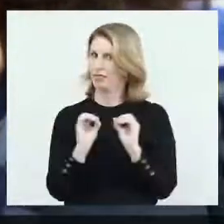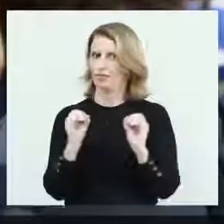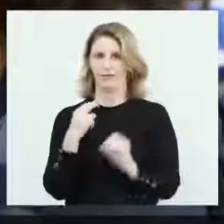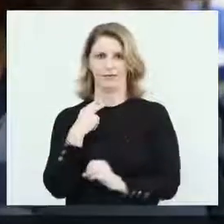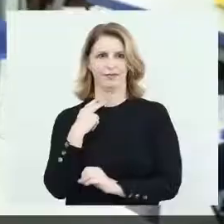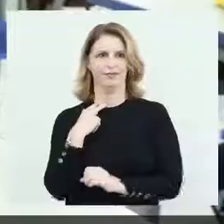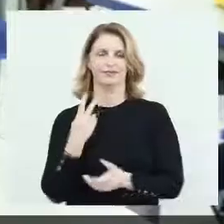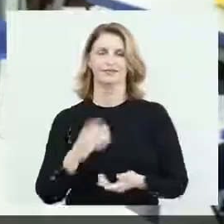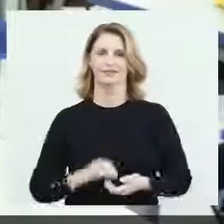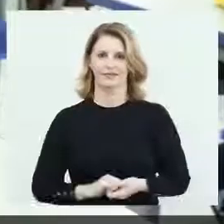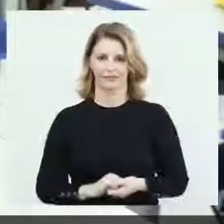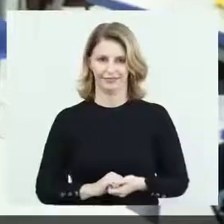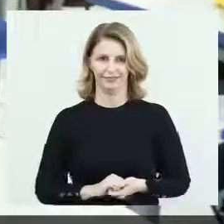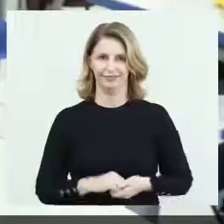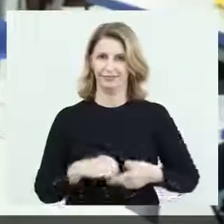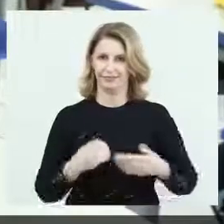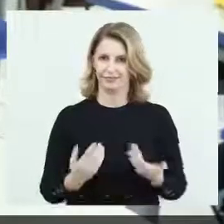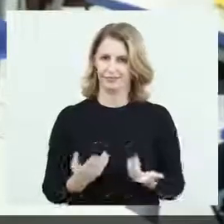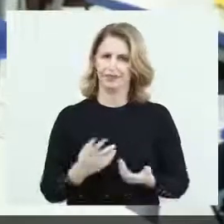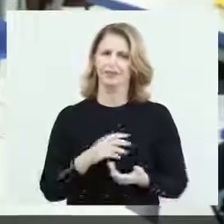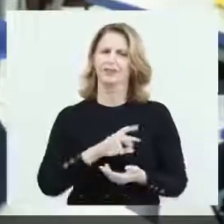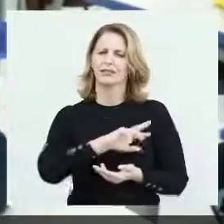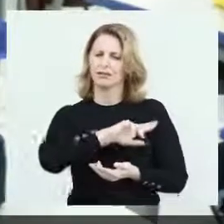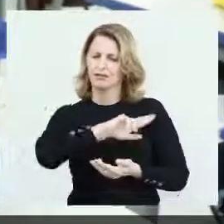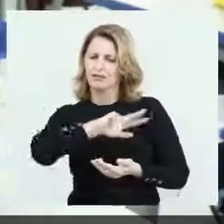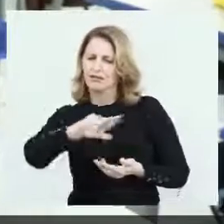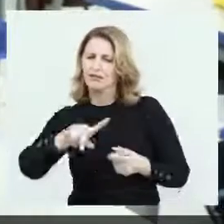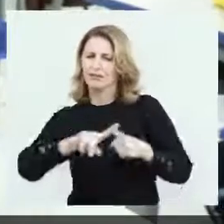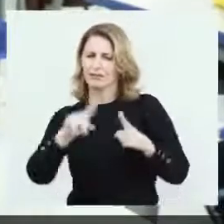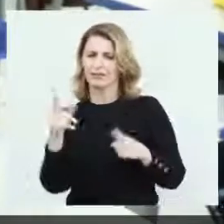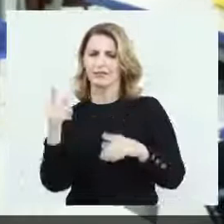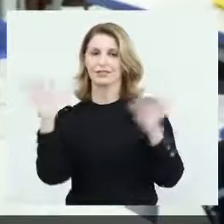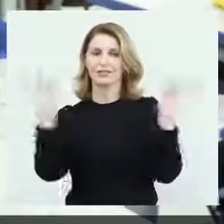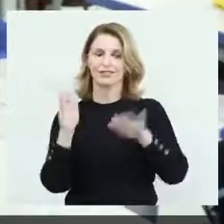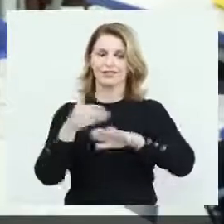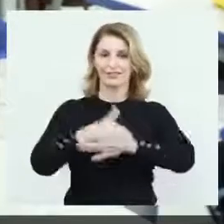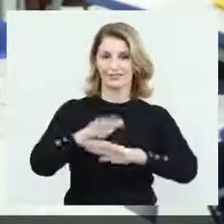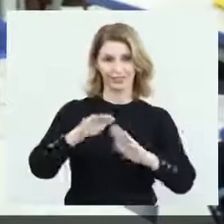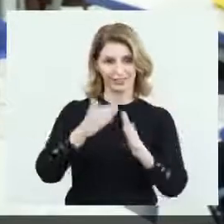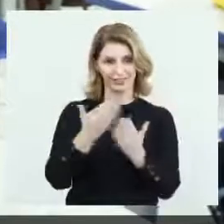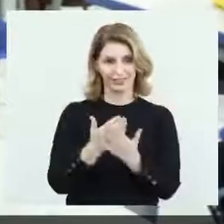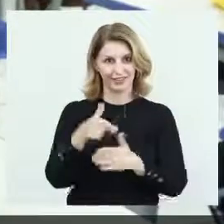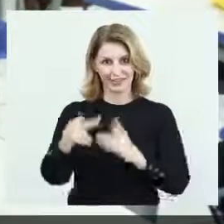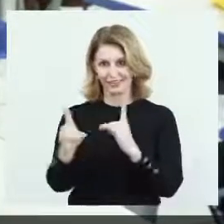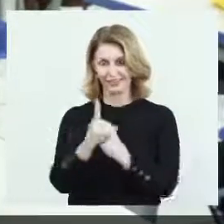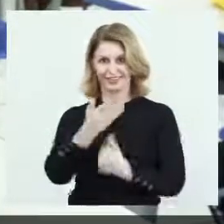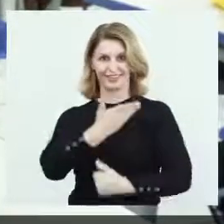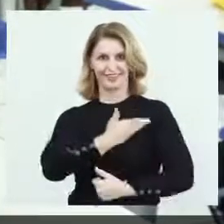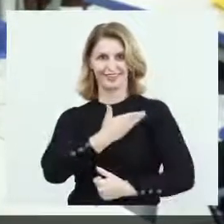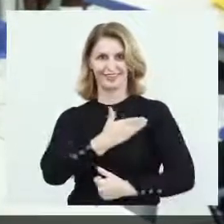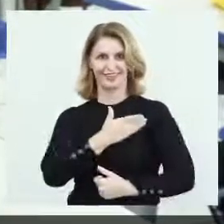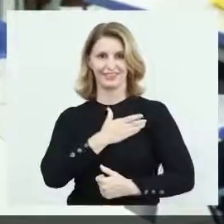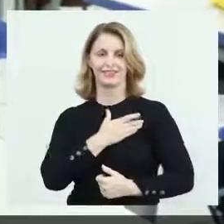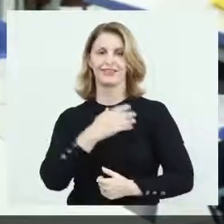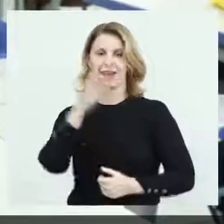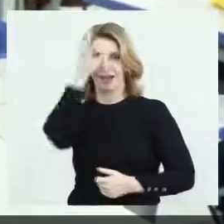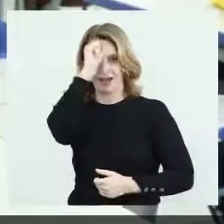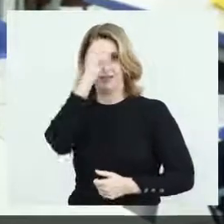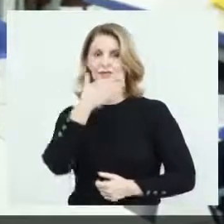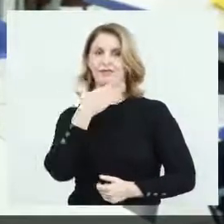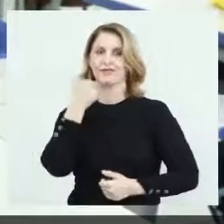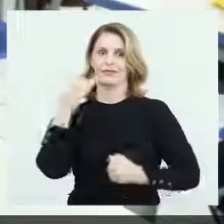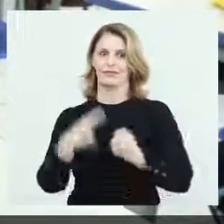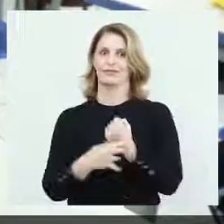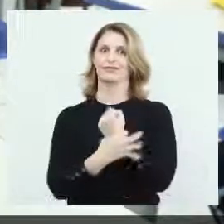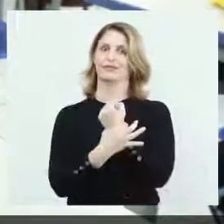professor. Mesmo com algumas coisas diferentes, estou feliz em vir para a escola, porque aqui vejo os amigos e aprendo melhor e com